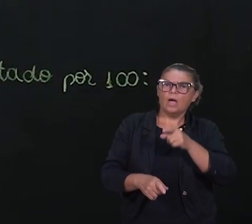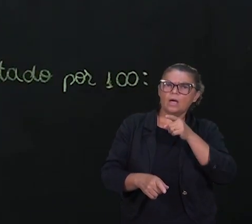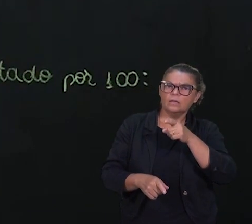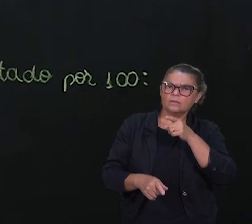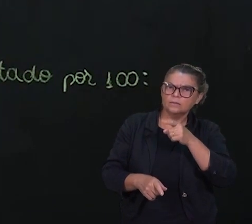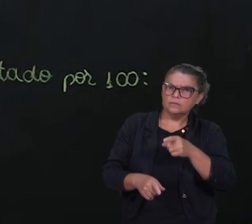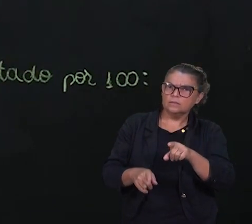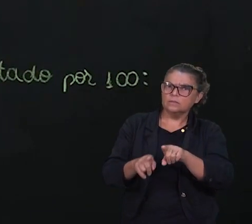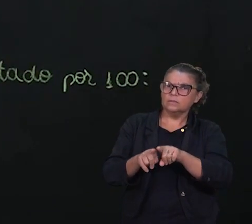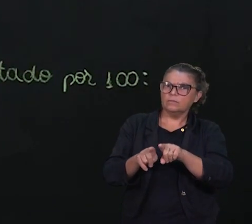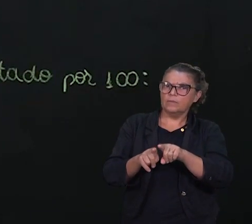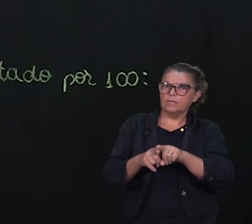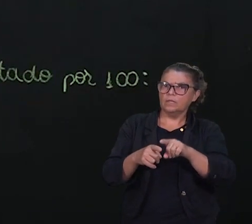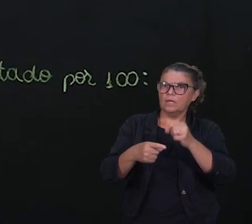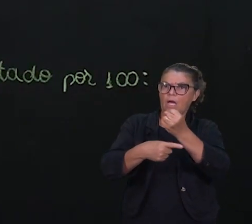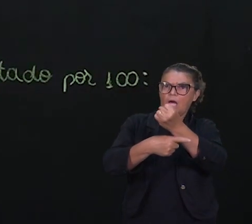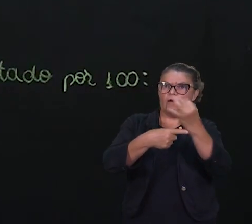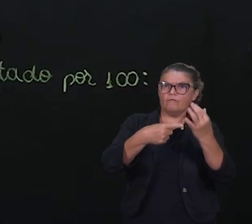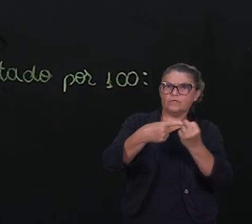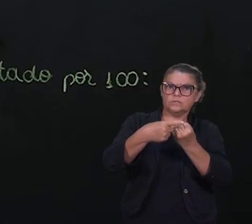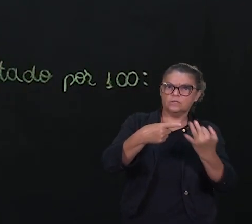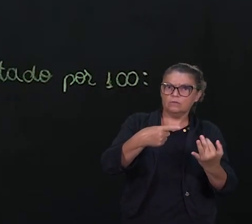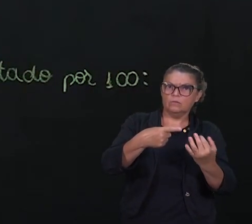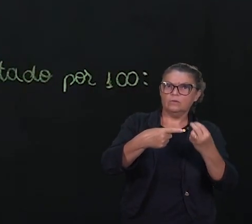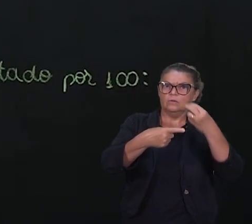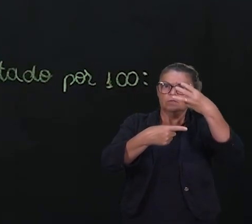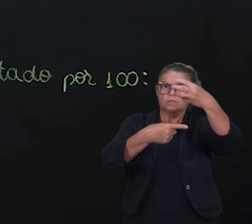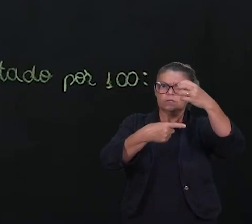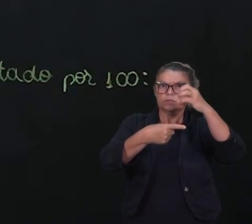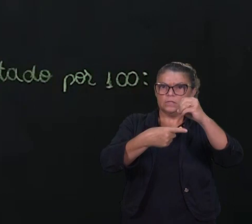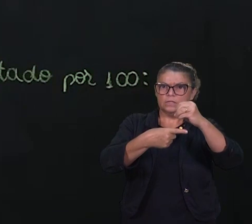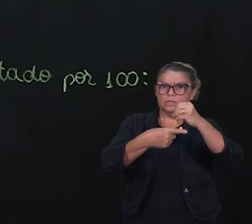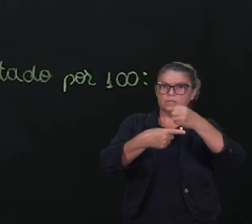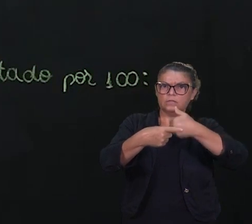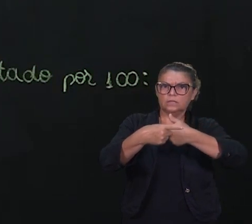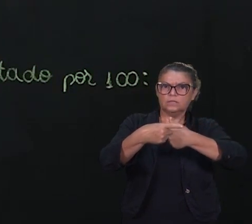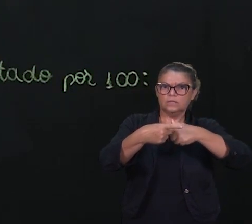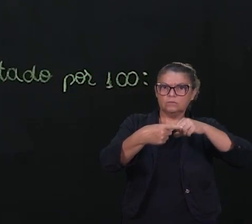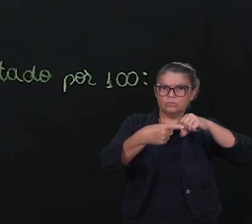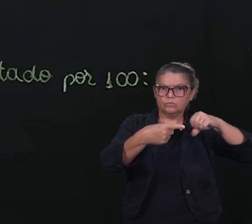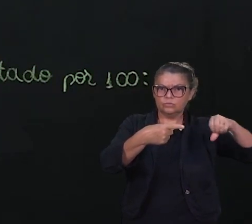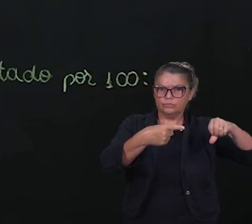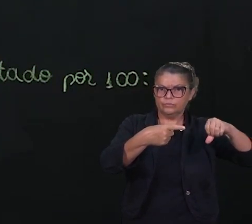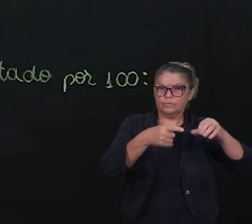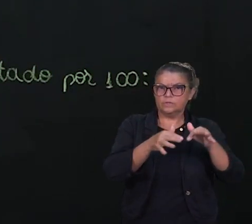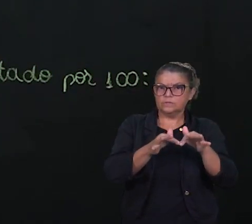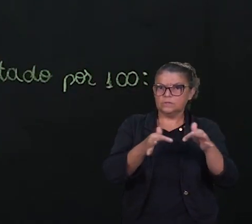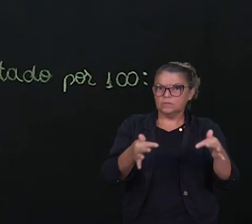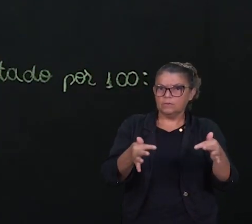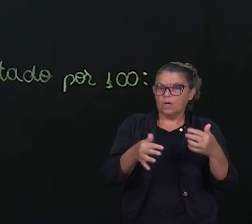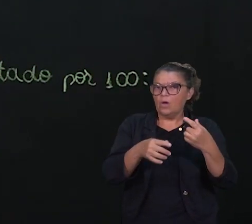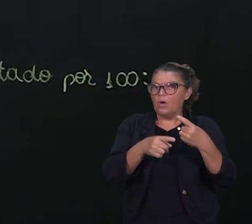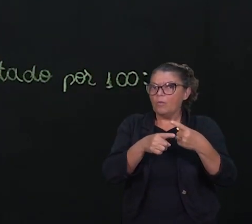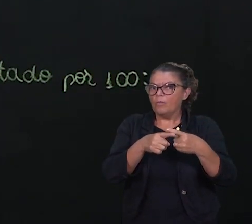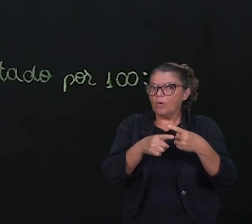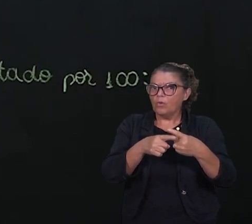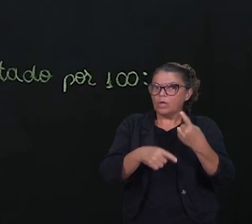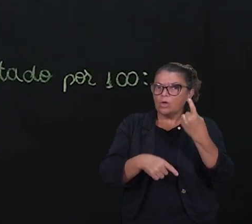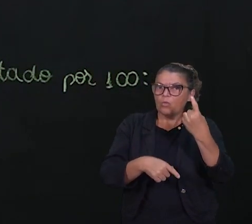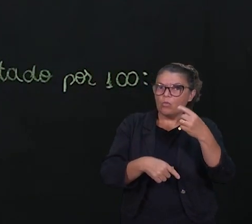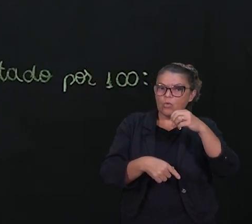caso agora a nossa fração ficou 30 sobre 199? Simples.